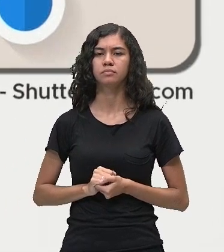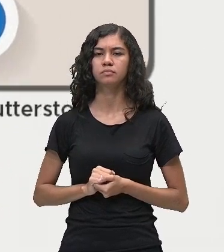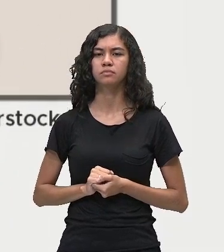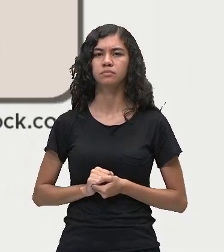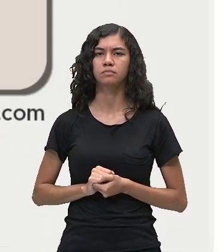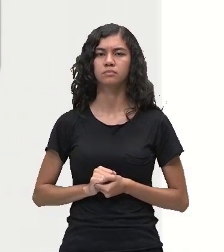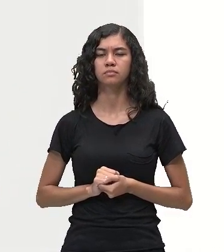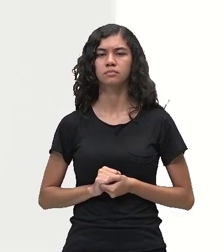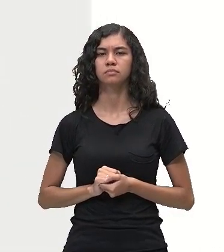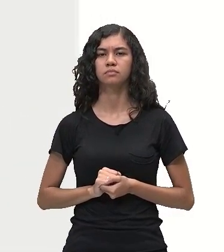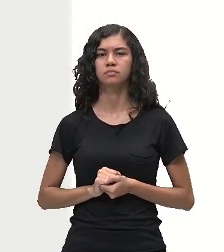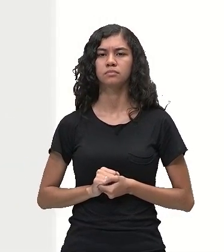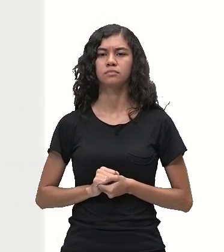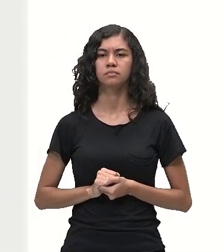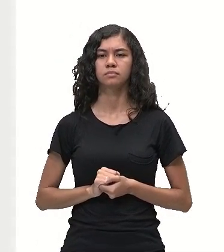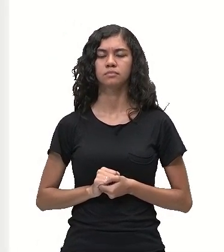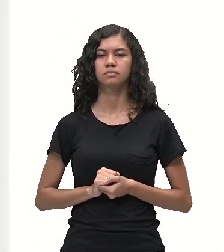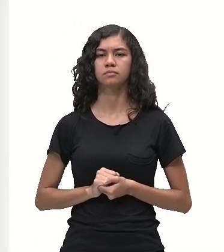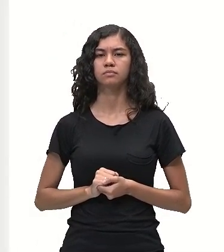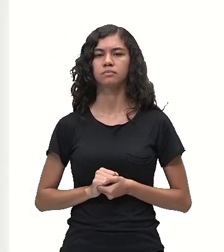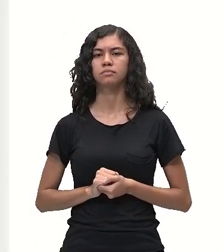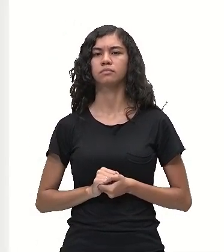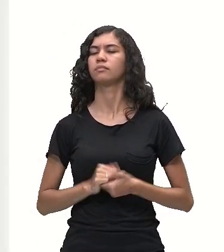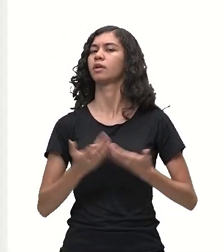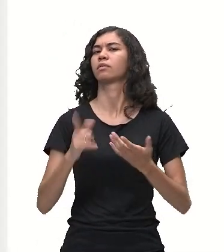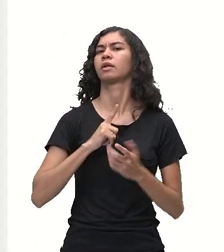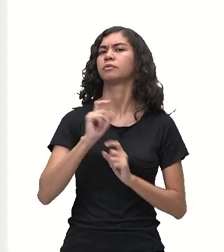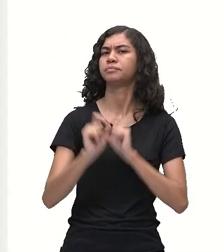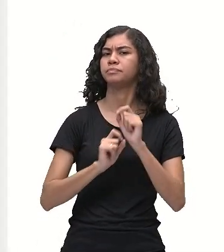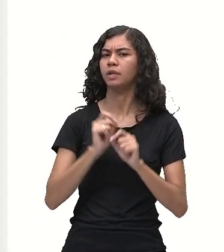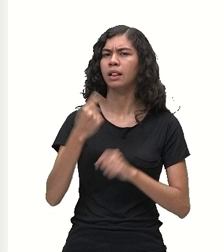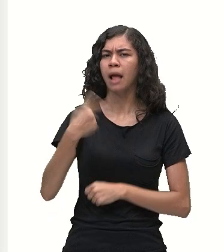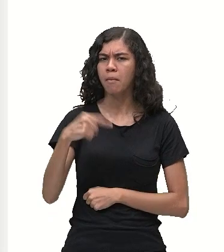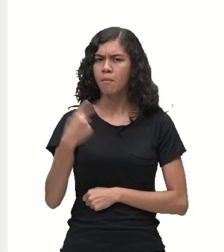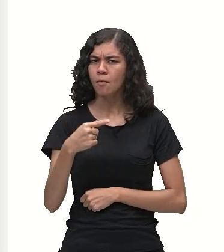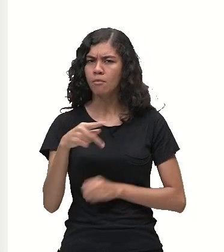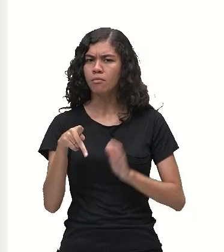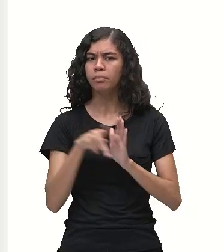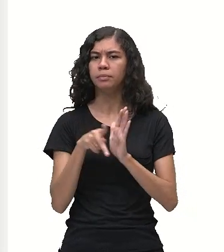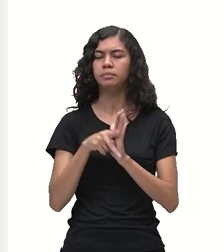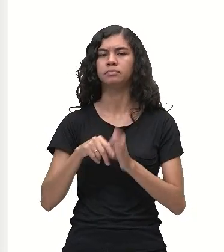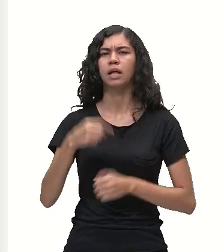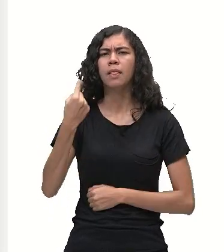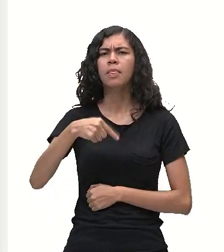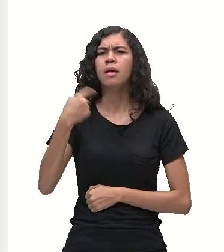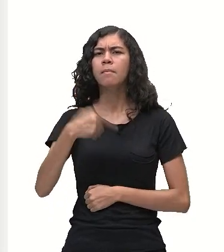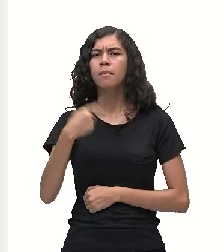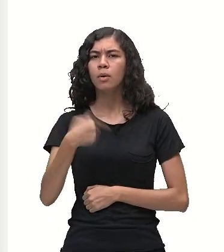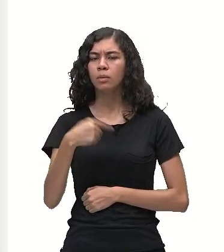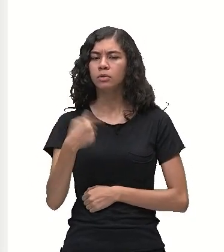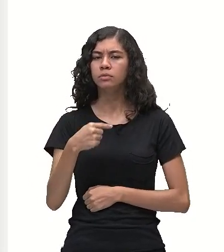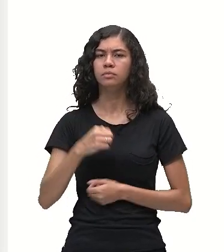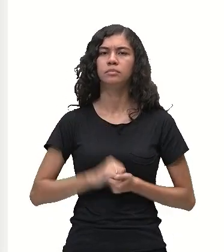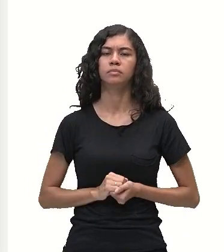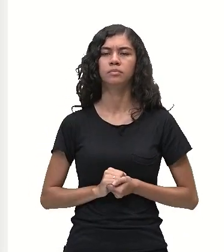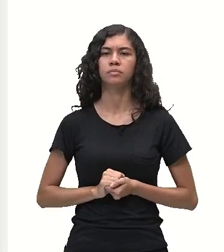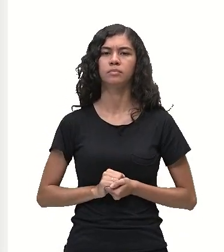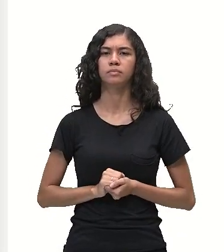gente tem aqui termômetros, ok? Esses termômetros,